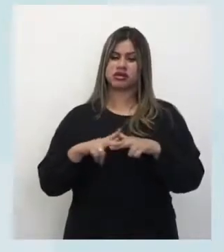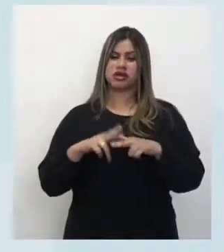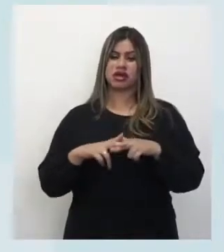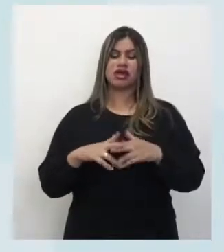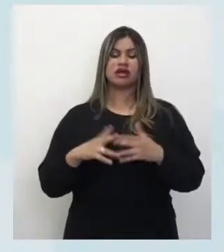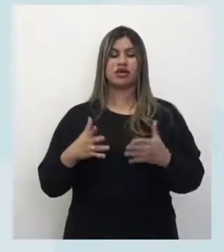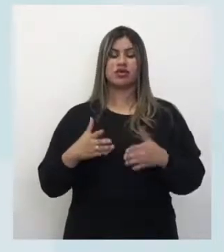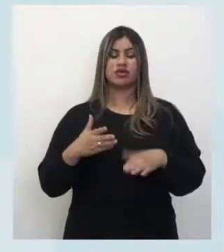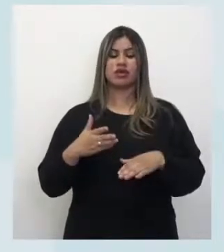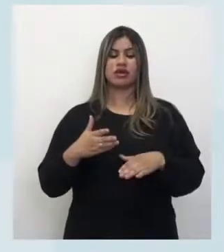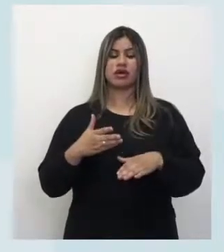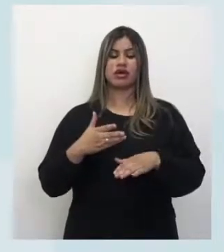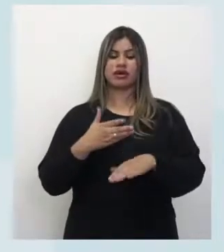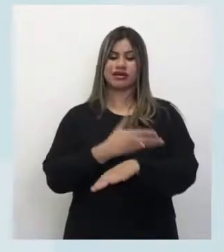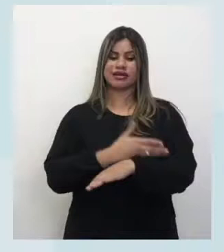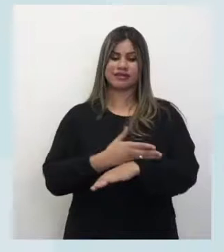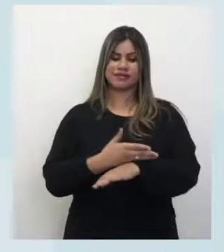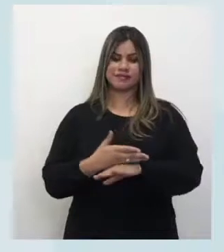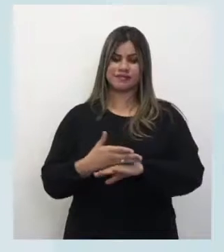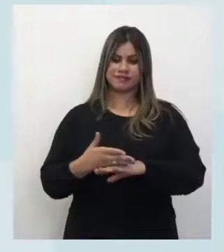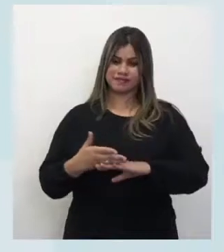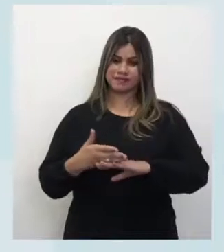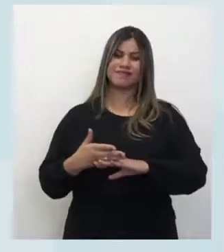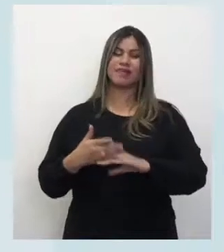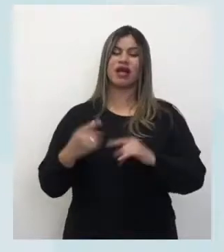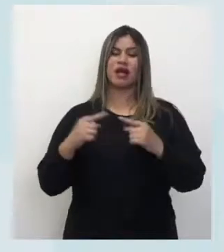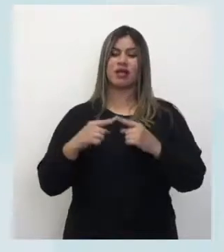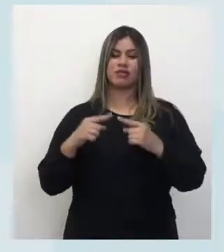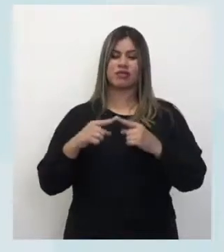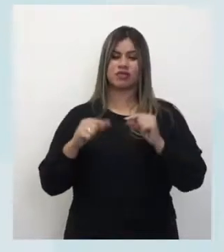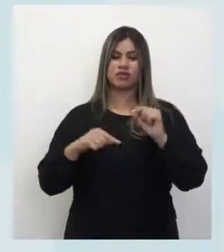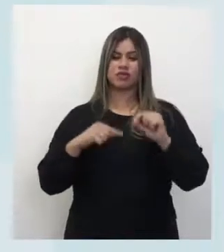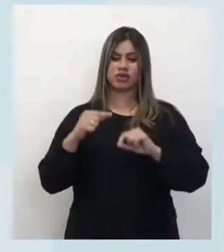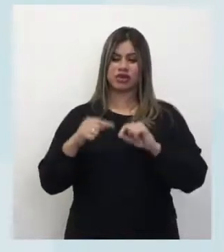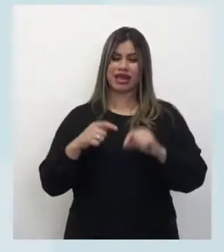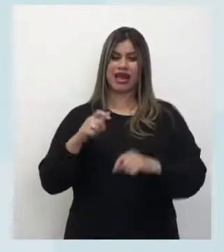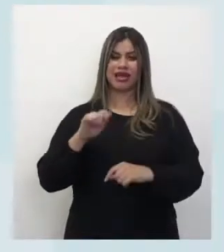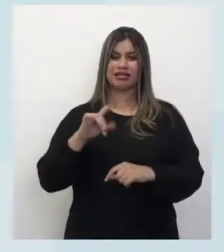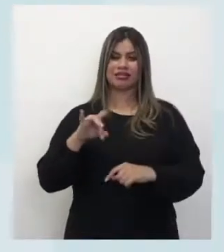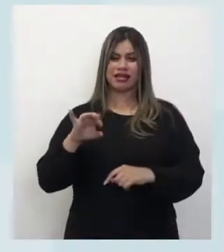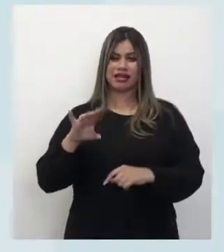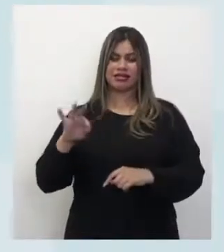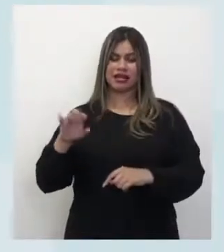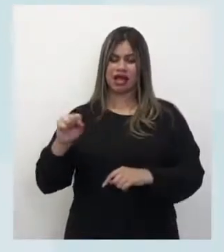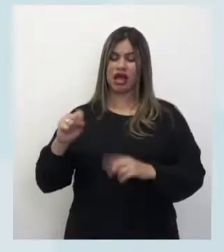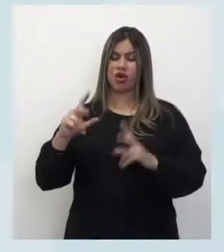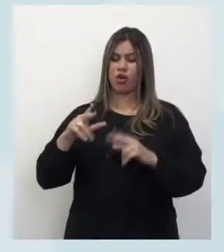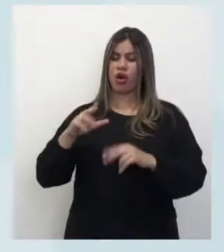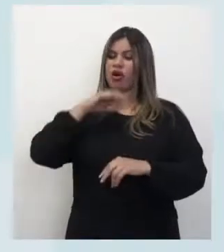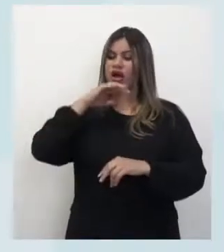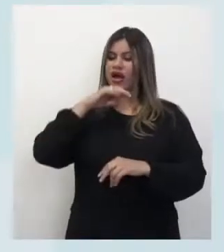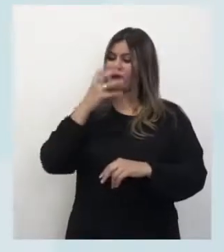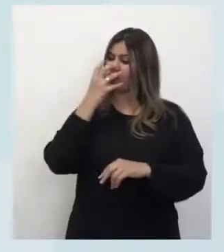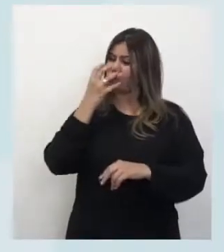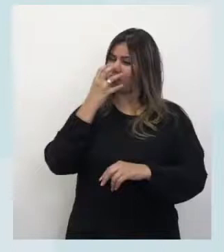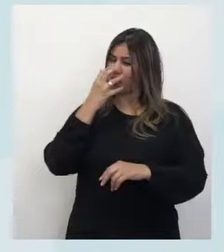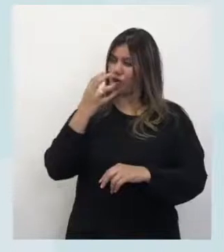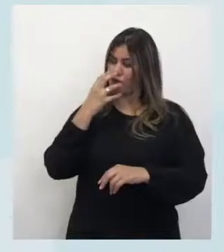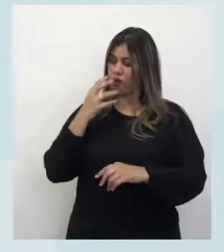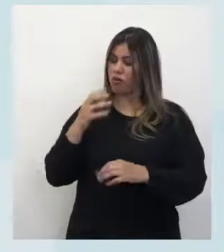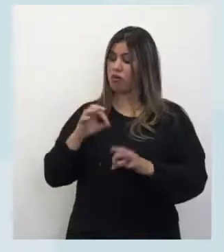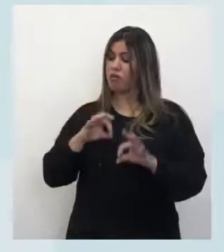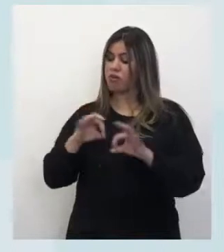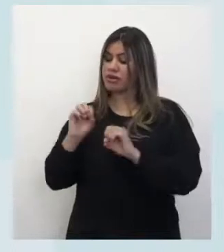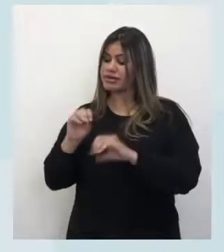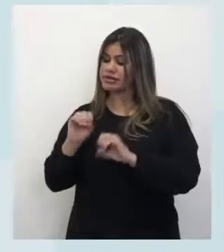palavra é exatamente essa, adestramento. O ser humano ele é adestrado, como se adestra um animal. A segurança, que organiza